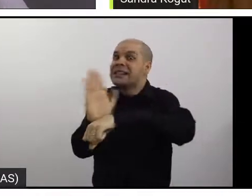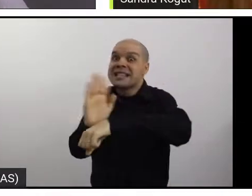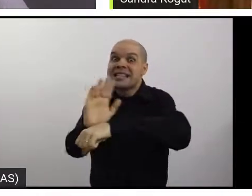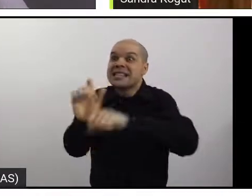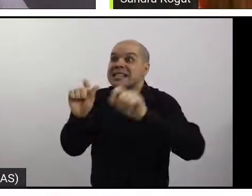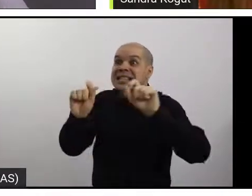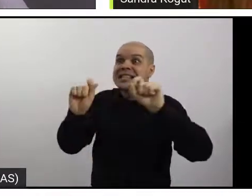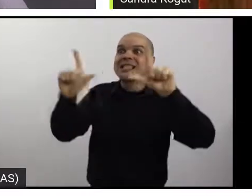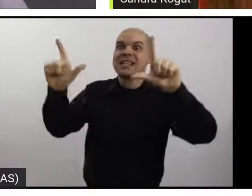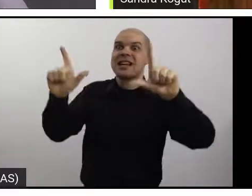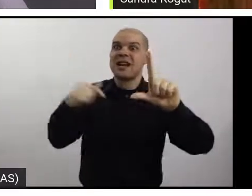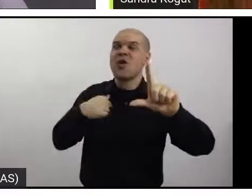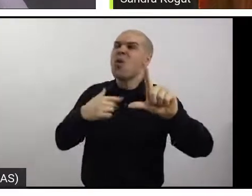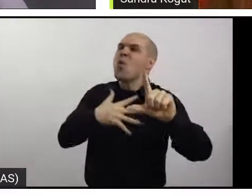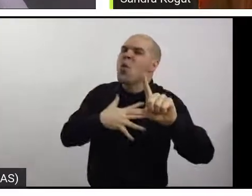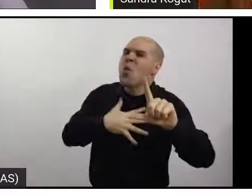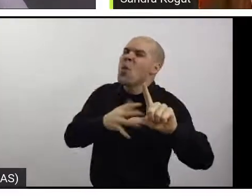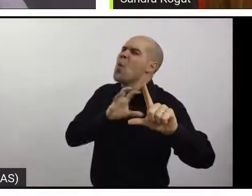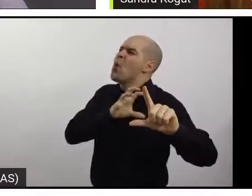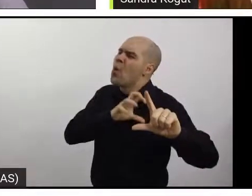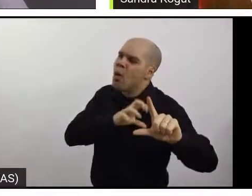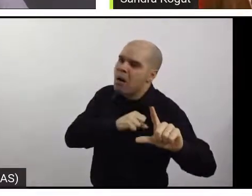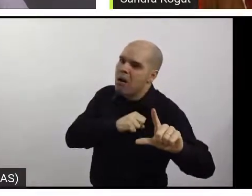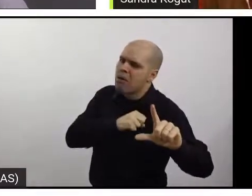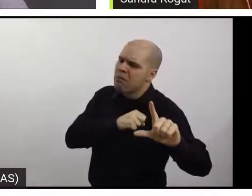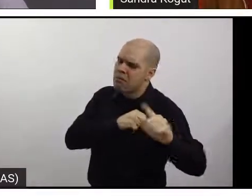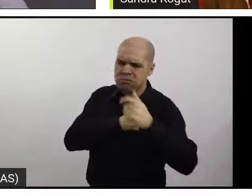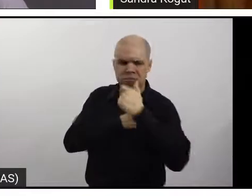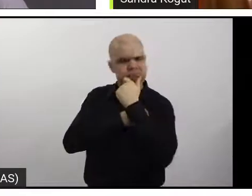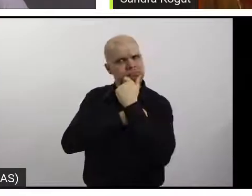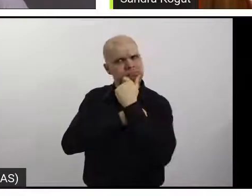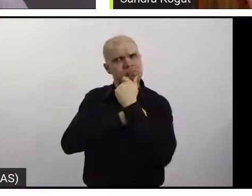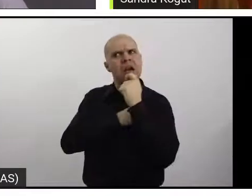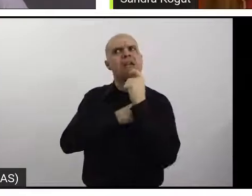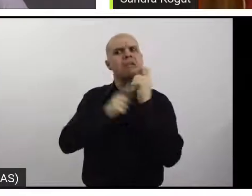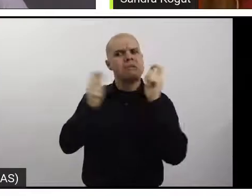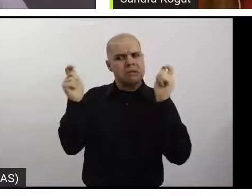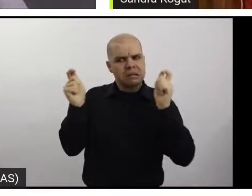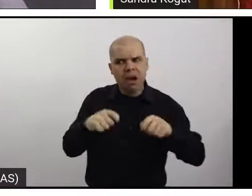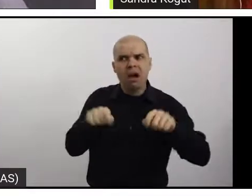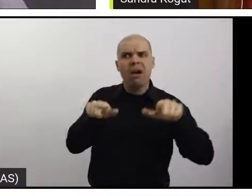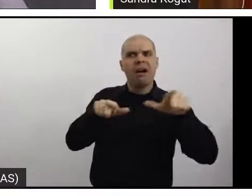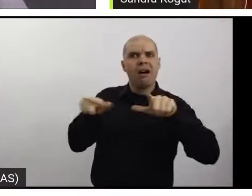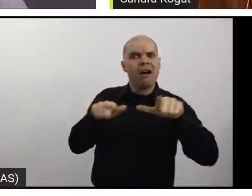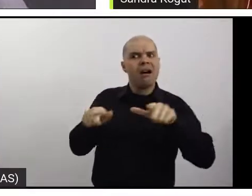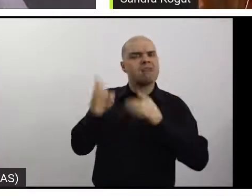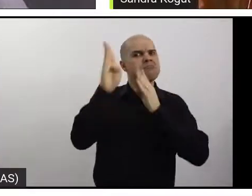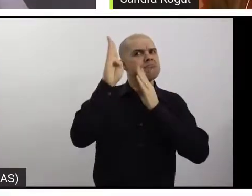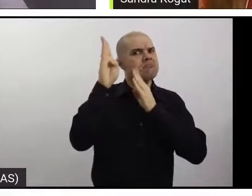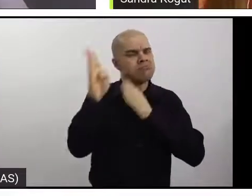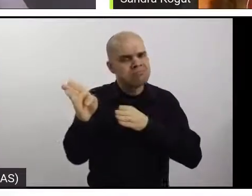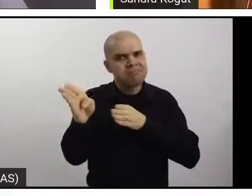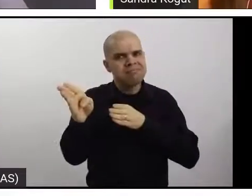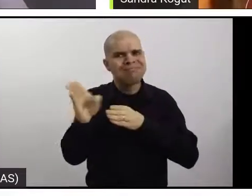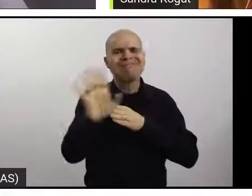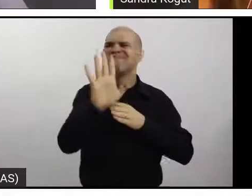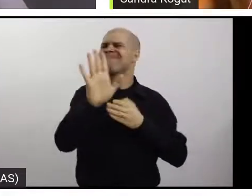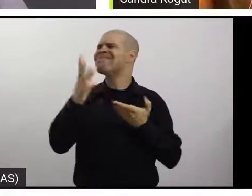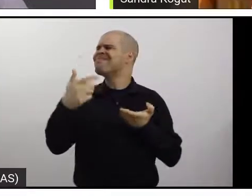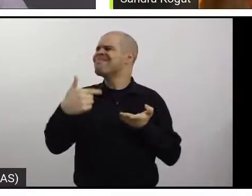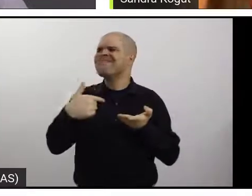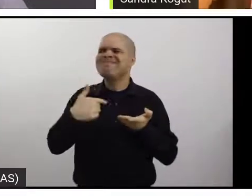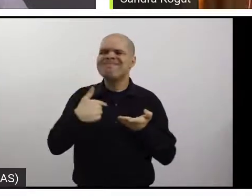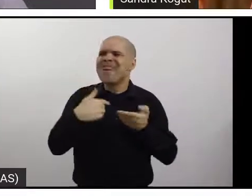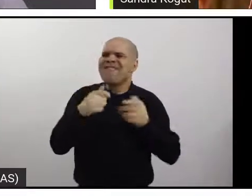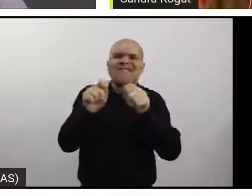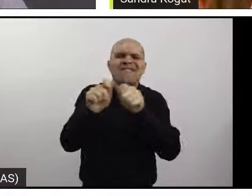meu trabalho, a minha vida? Então eu tomei essa decisão, é isso que eu quero fazer. Só que aí como é que eu ia fazer? Não tinha a menor ideia